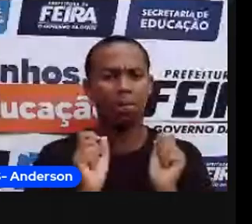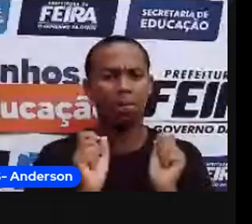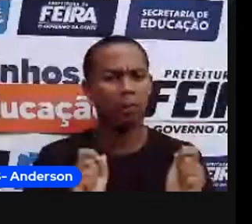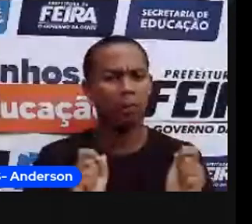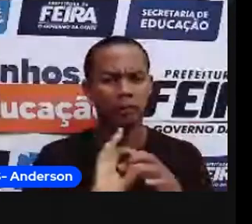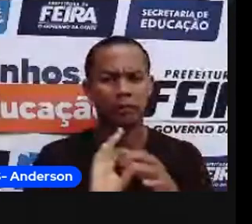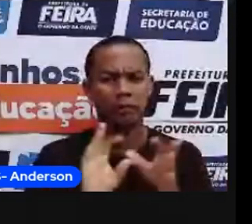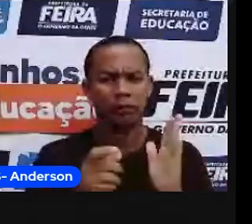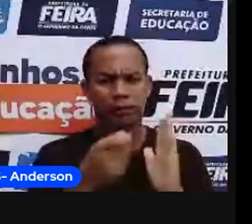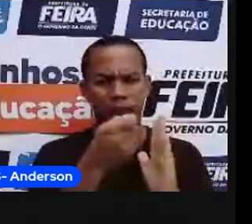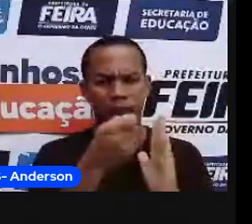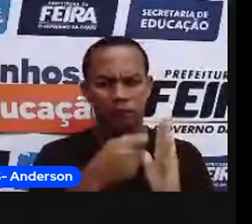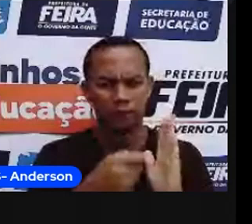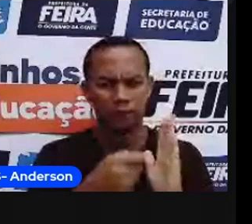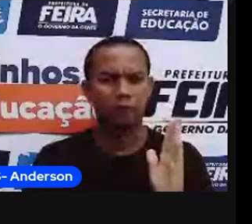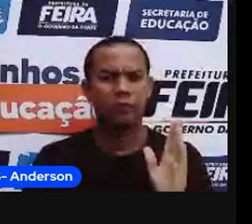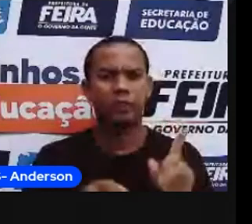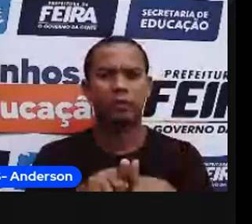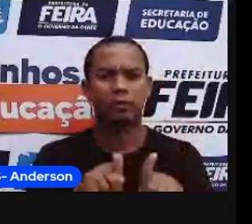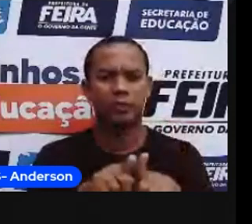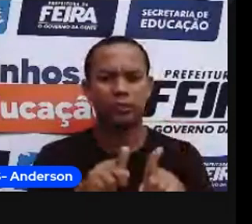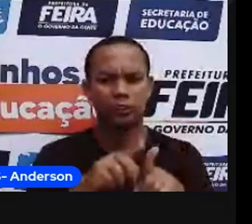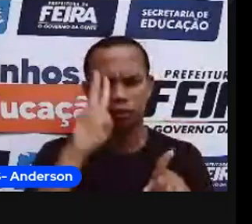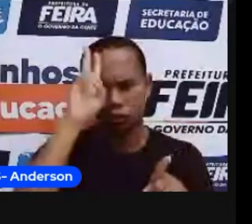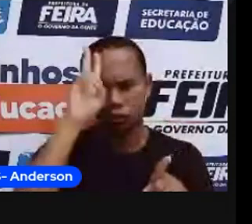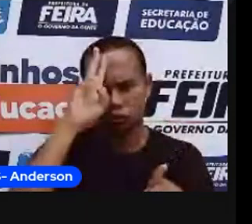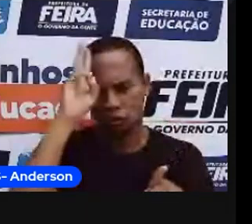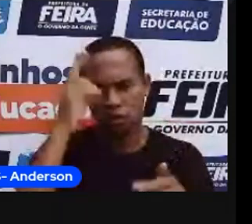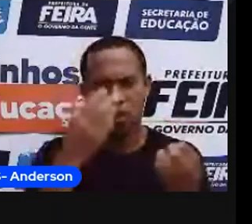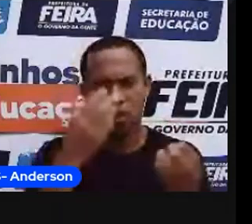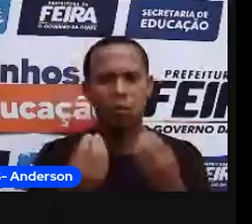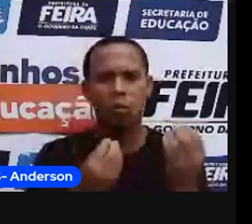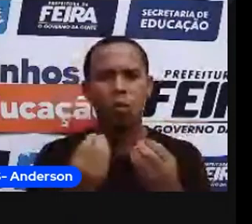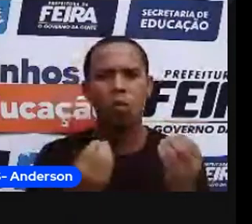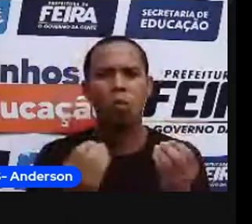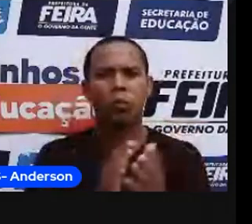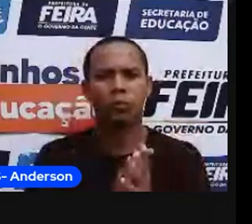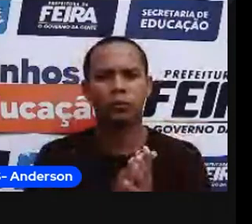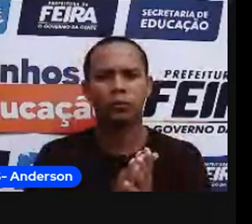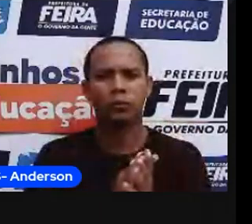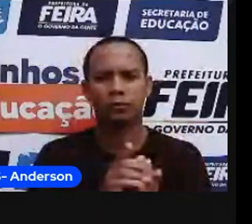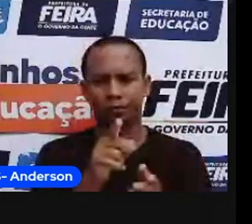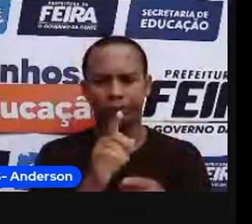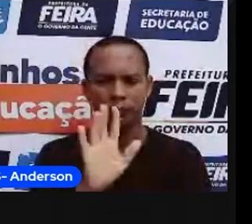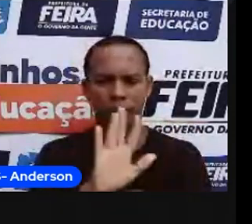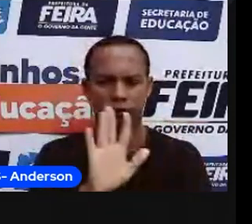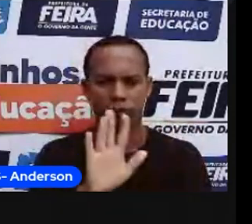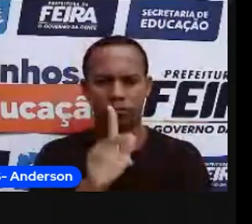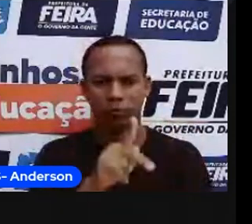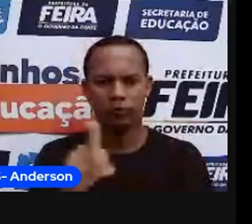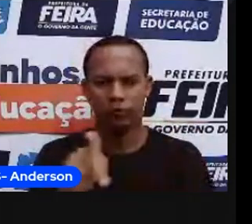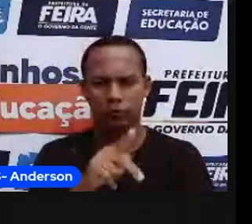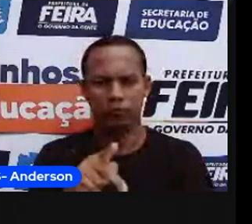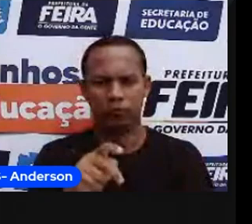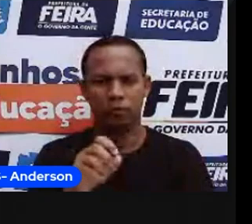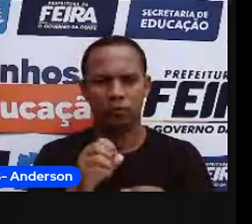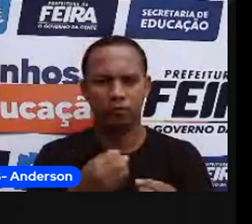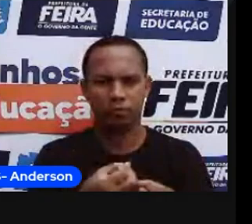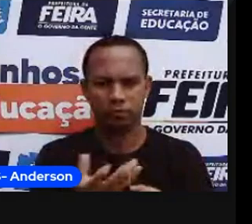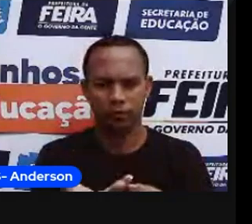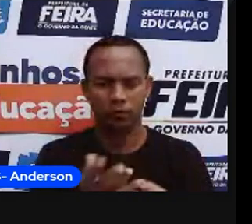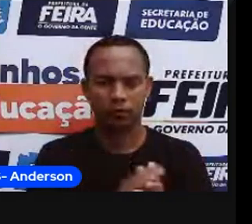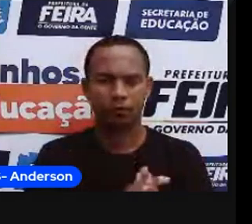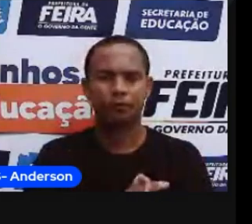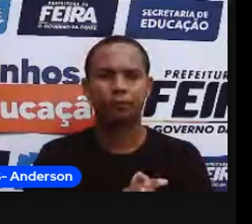e simularem aí historinhas como foram feitas aí nesse vídeo que a Pro passou para vocês. Bom,